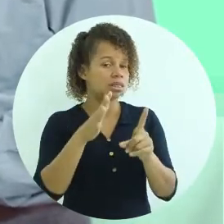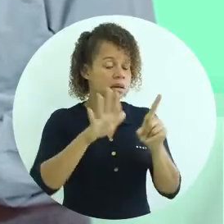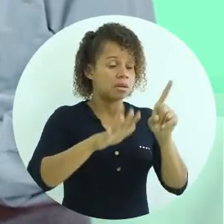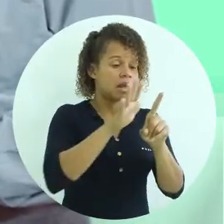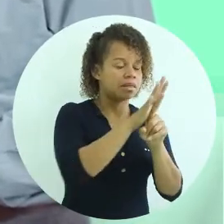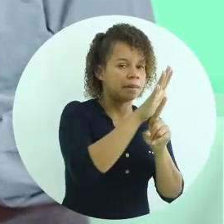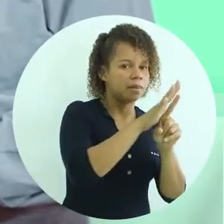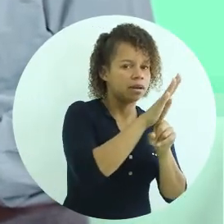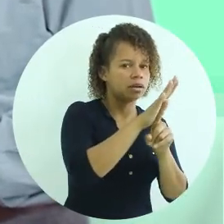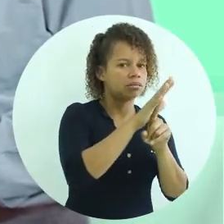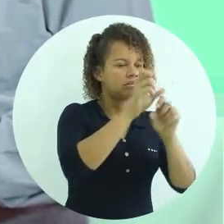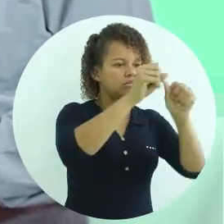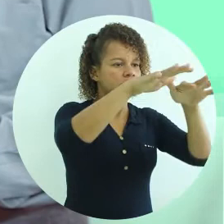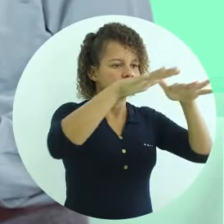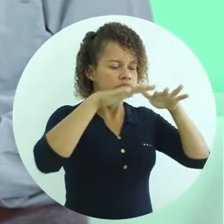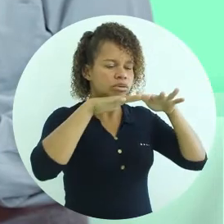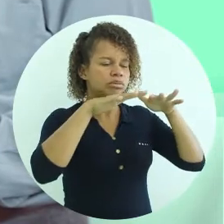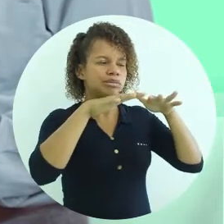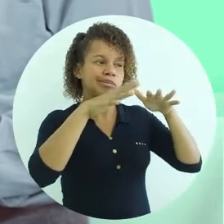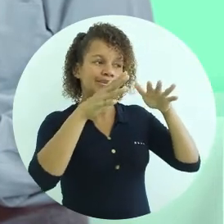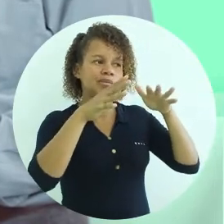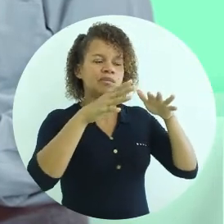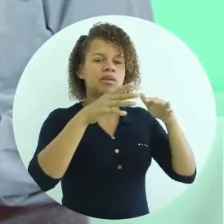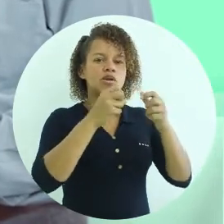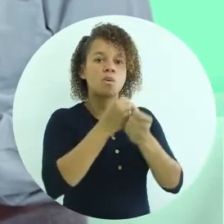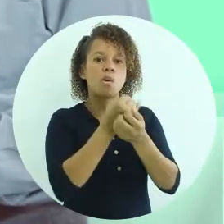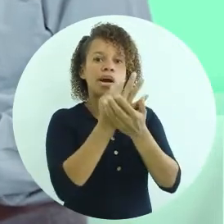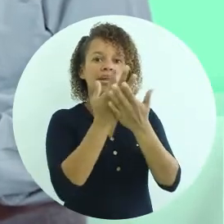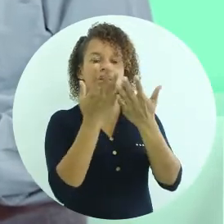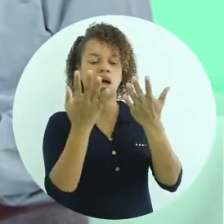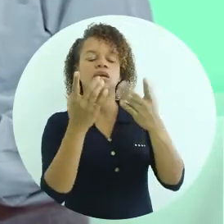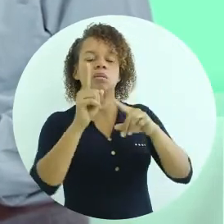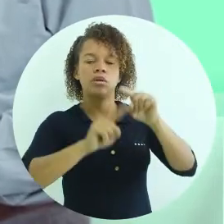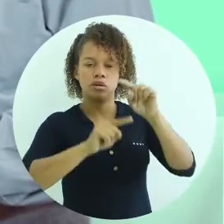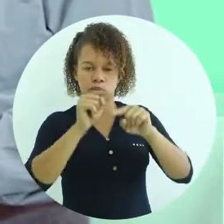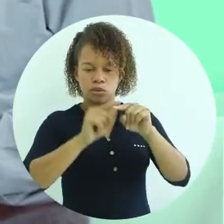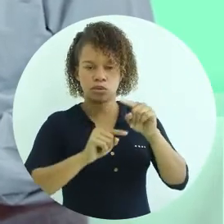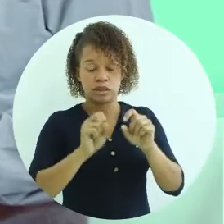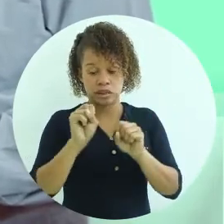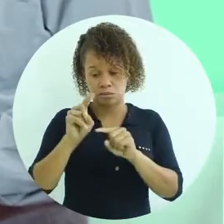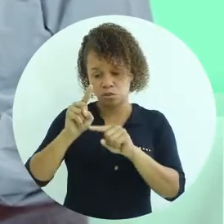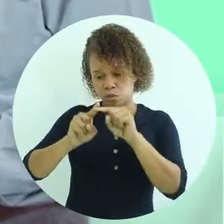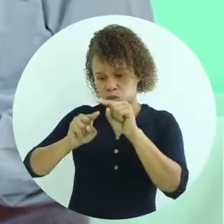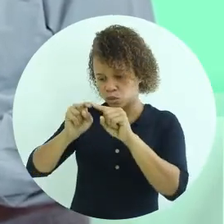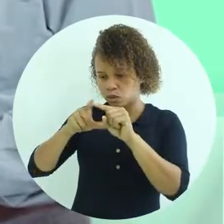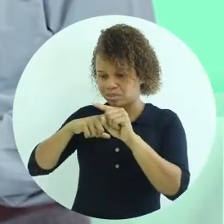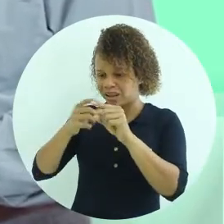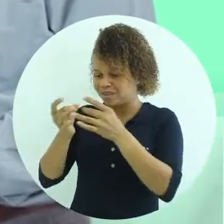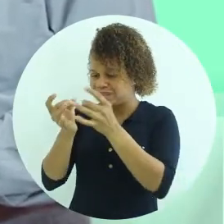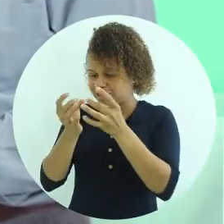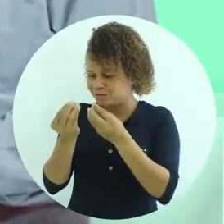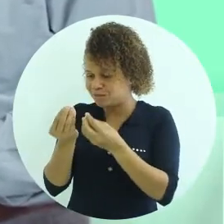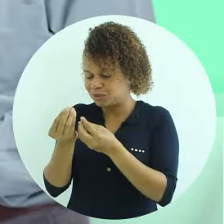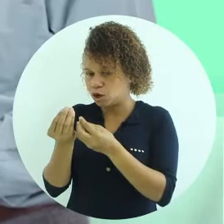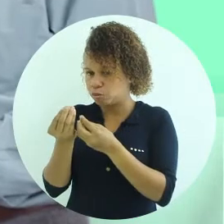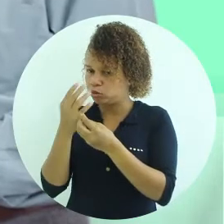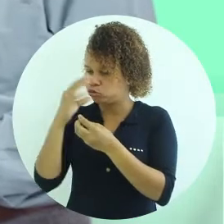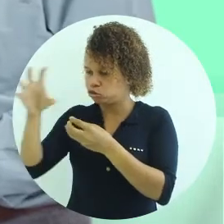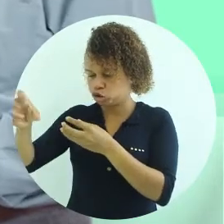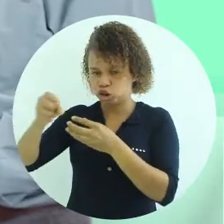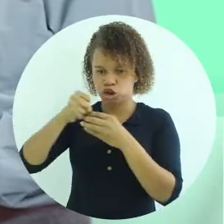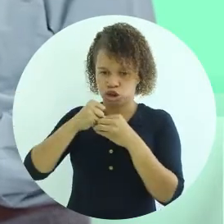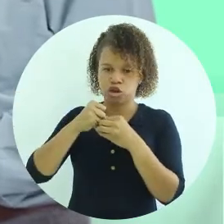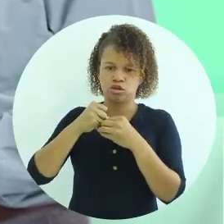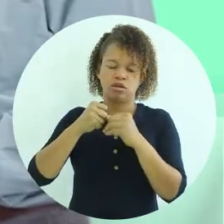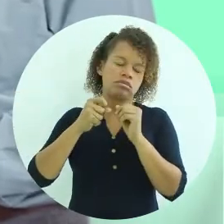público e tenho quantidade também dos produtos, né? Se um produto de repente não tem saída, eu simplesmente eu tiro ele do catálogo e passo